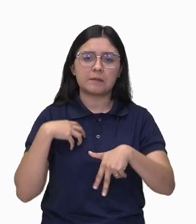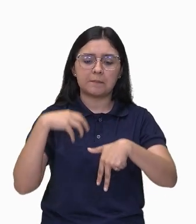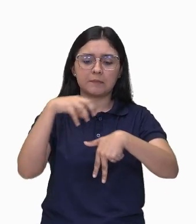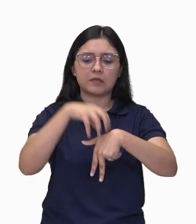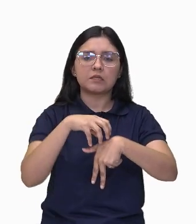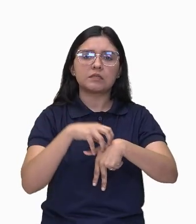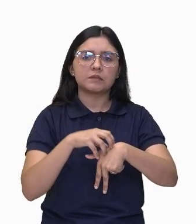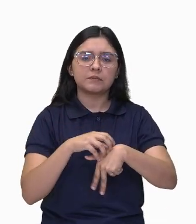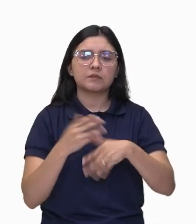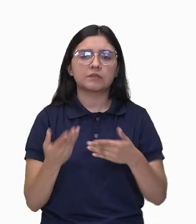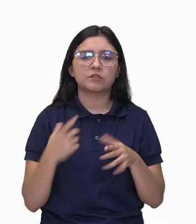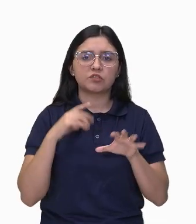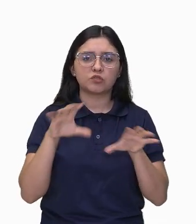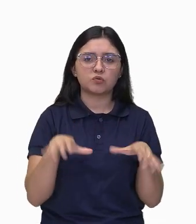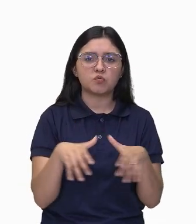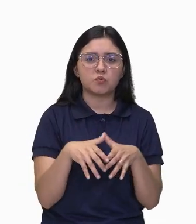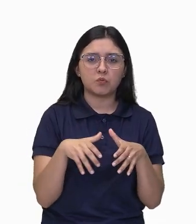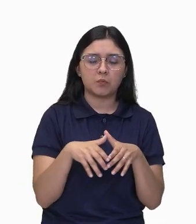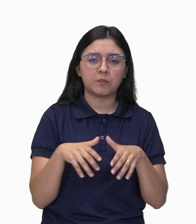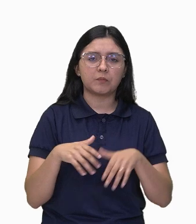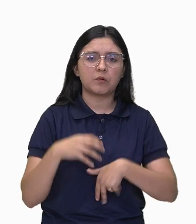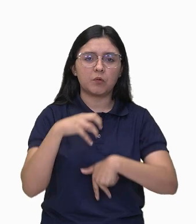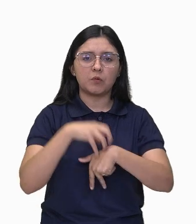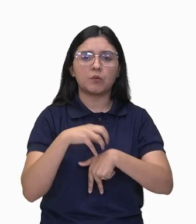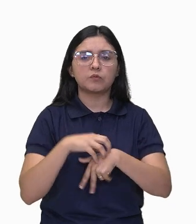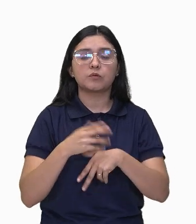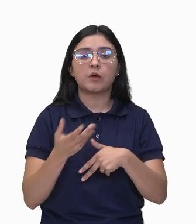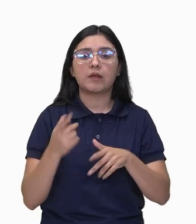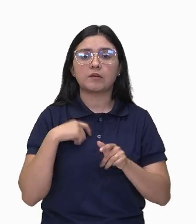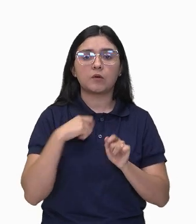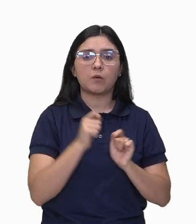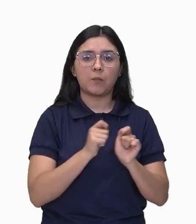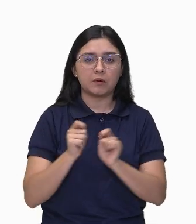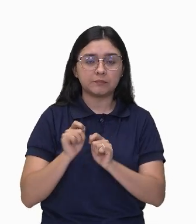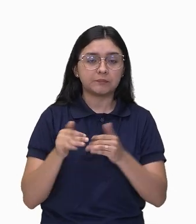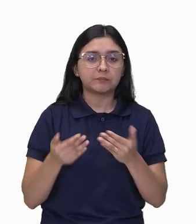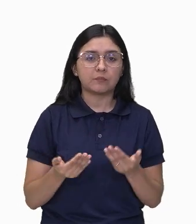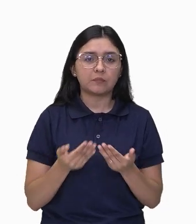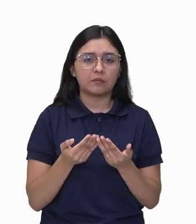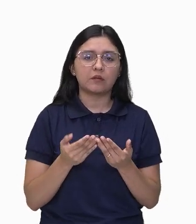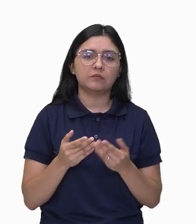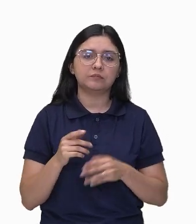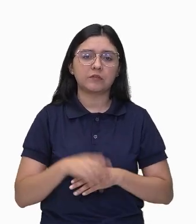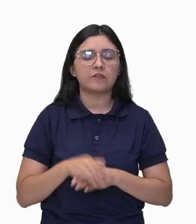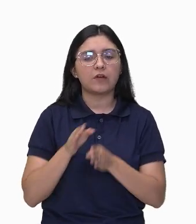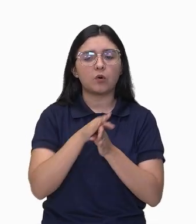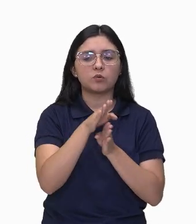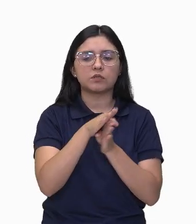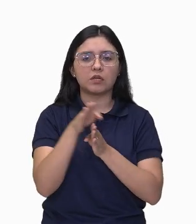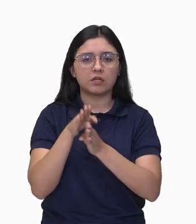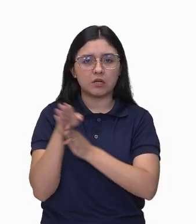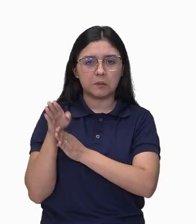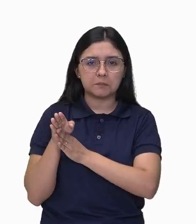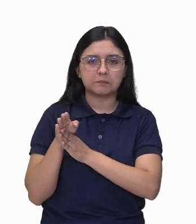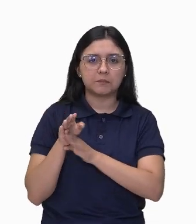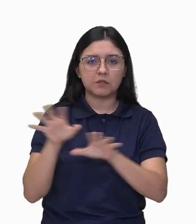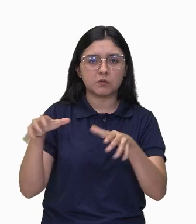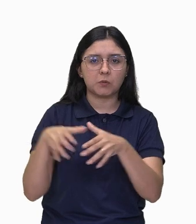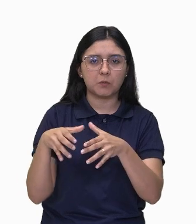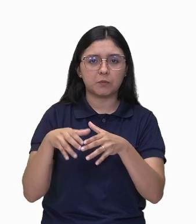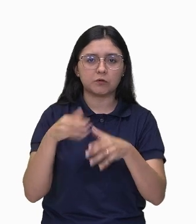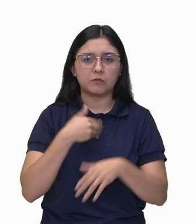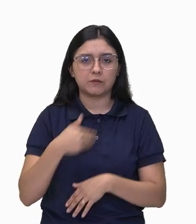Então, dessas cortes, aonde o rei comanda e ele vai, então, né, dar conselhos para esses governantes,